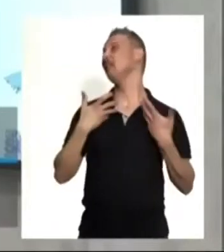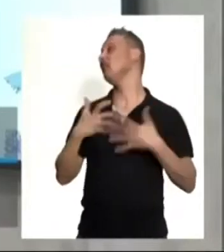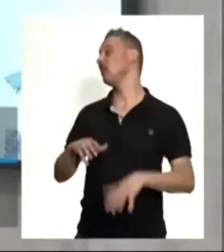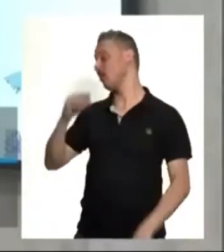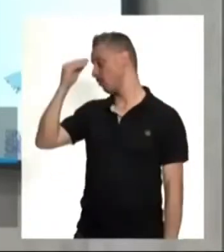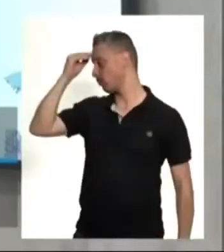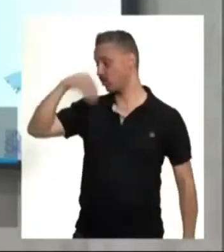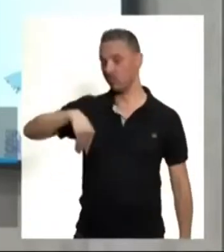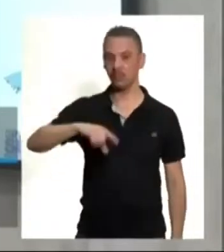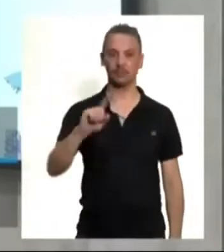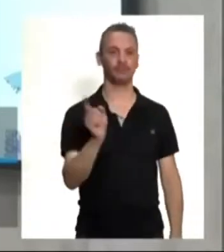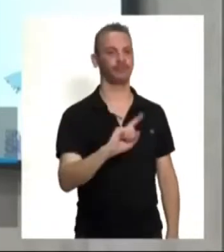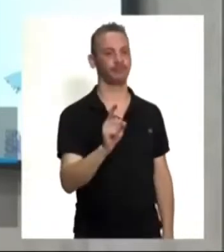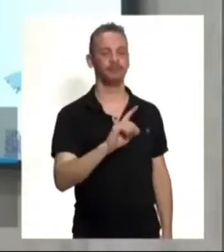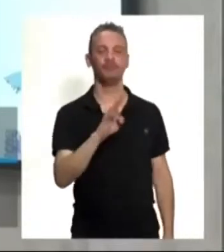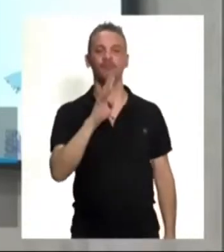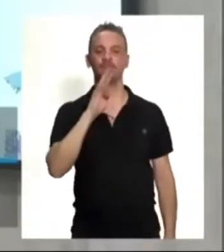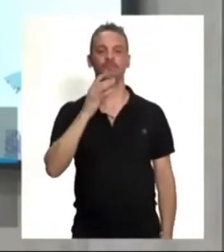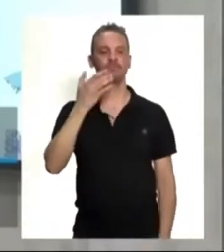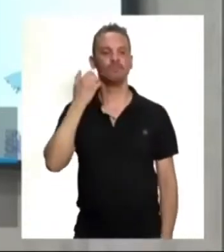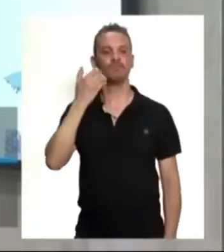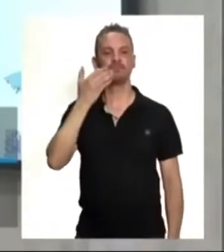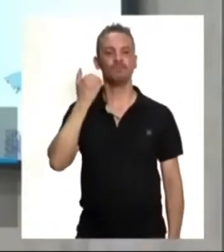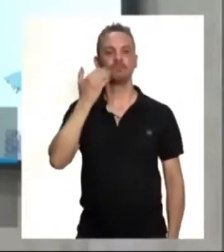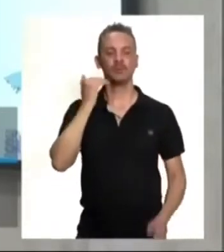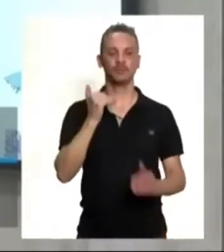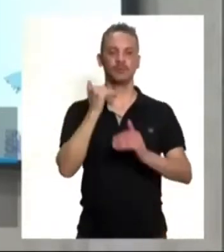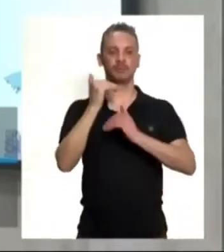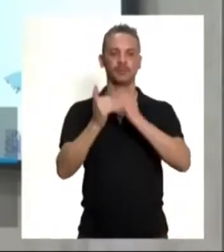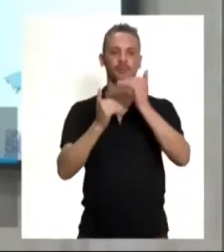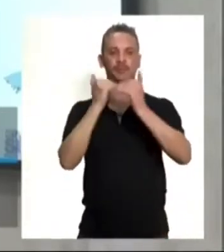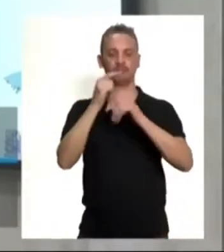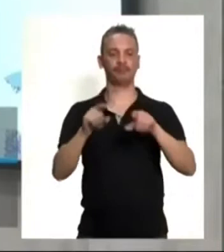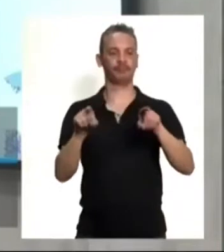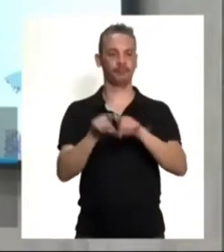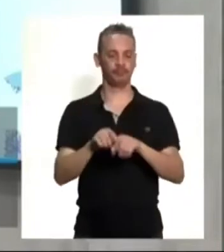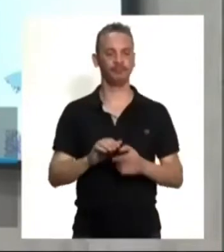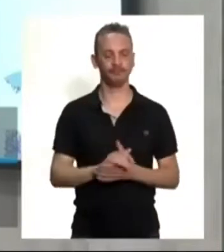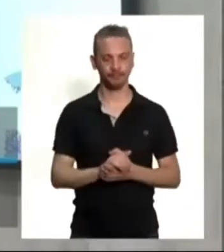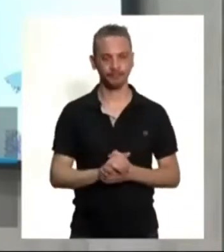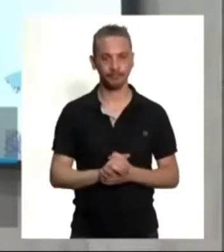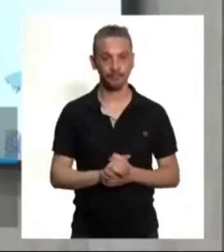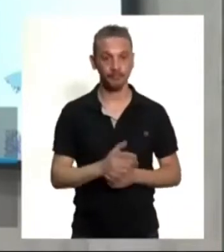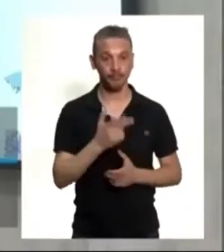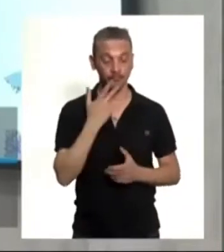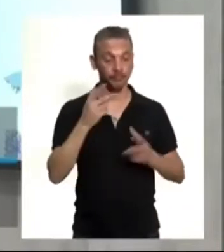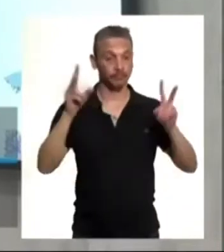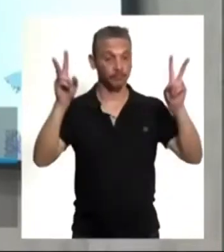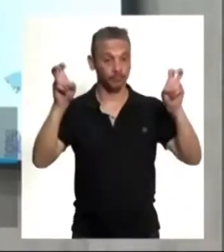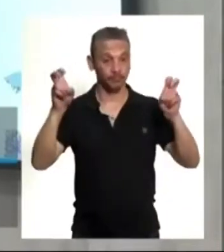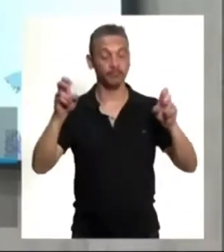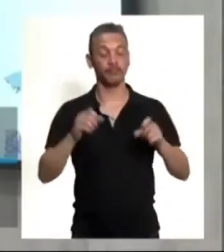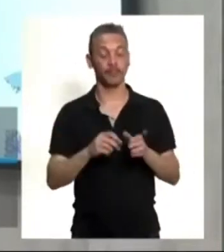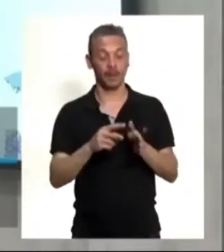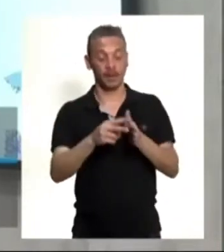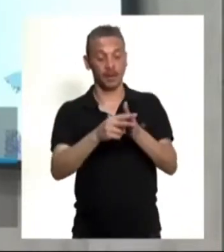O conhecimento a gente vai adquirindo aos poucos. Vamos devagarinho. Então, se eu falasse desse prisma triangular regular, ele é reto, a